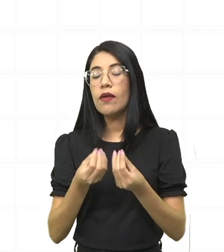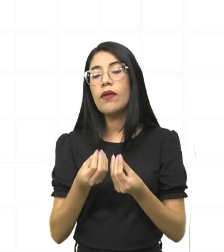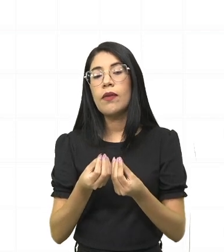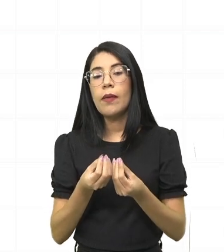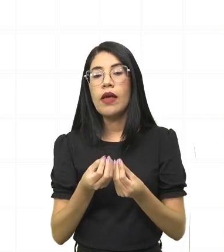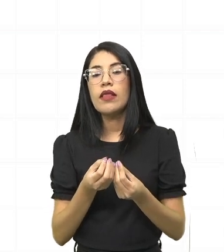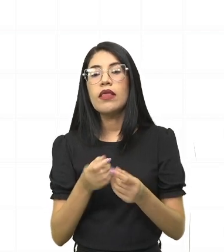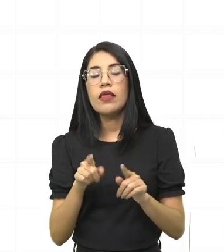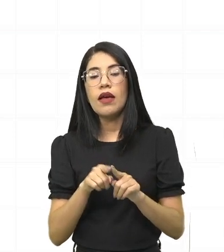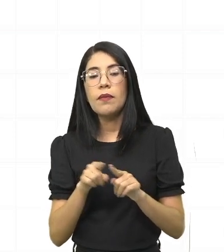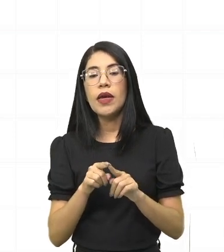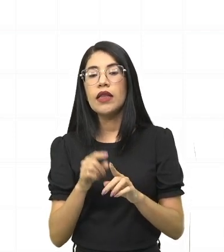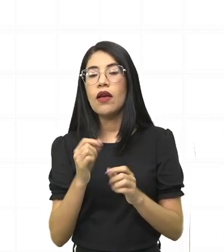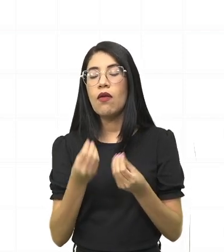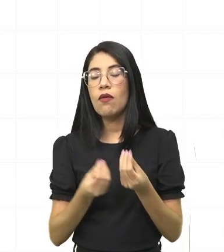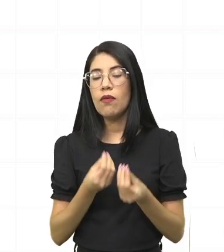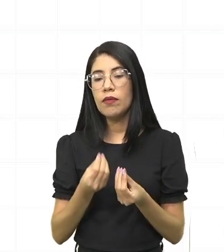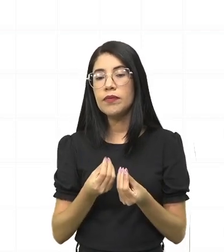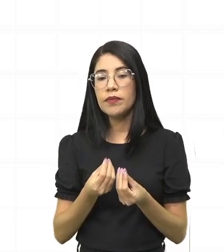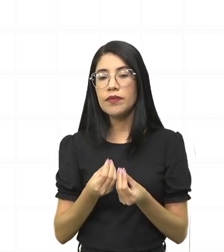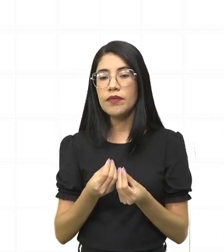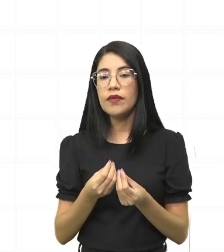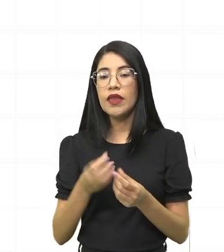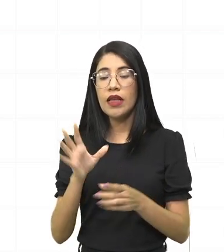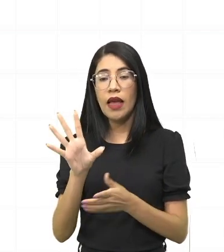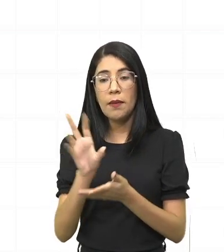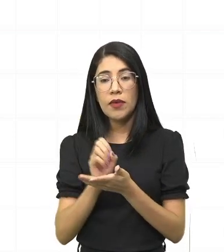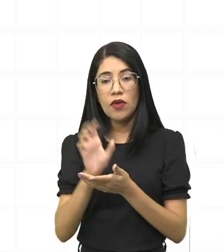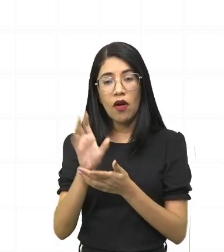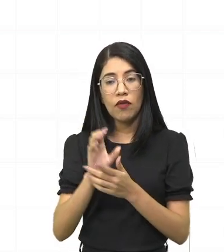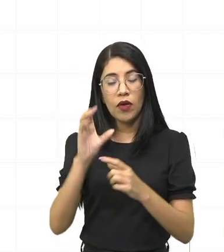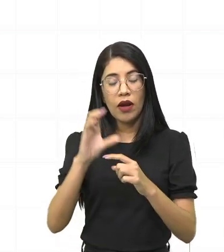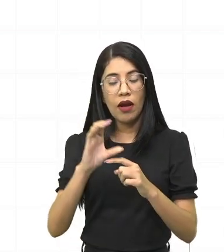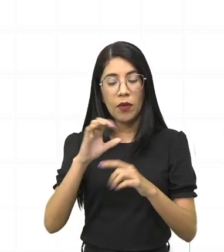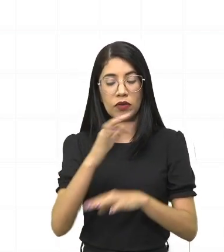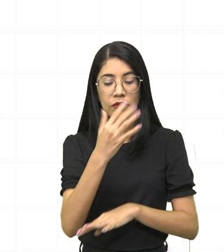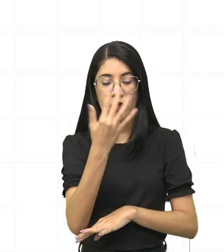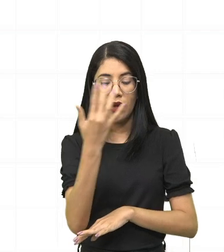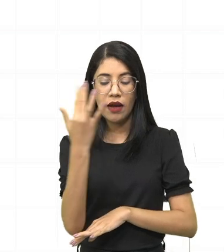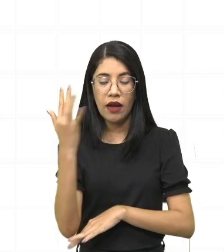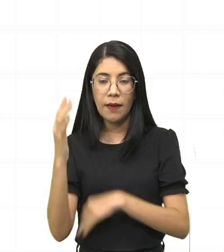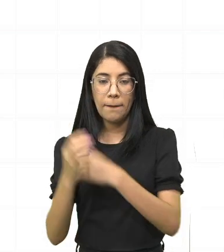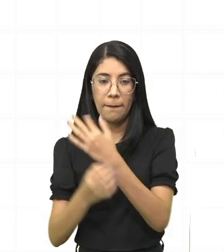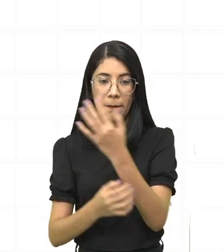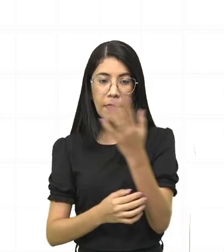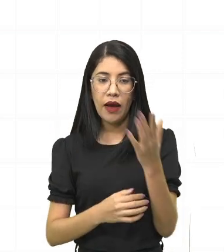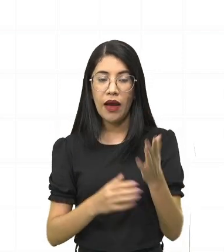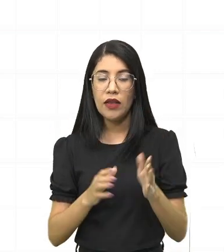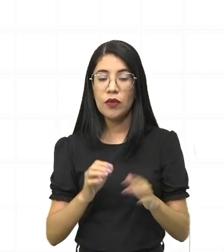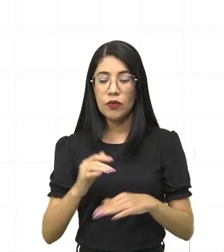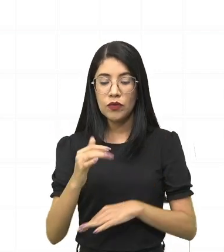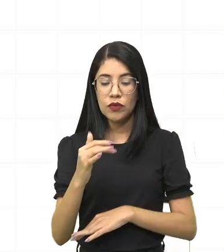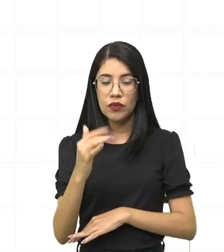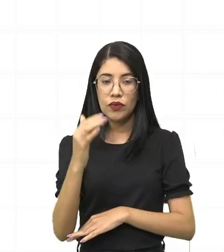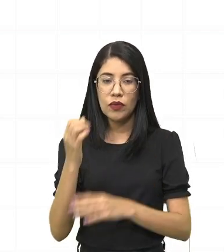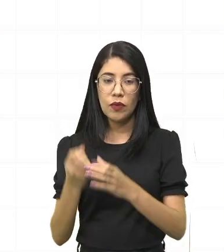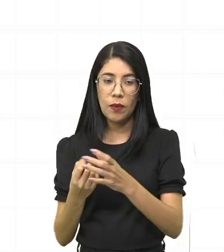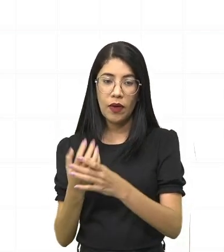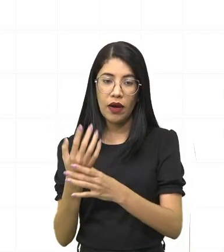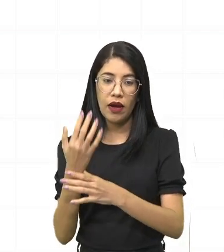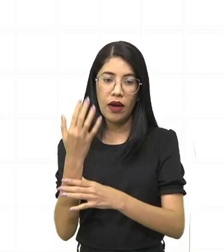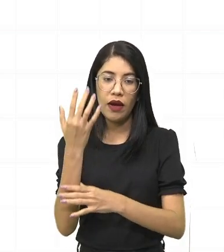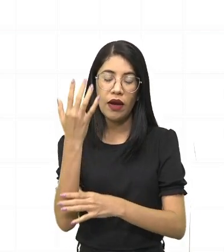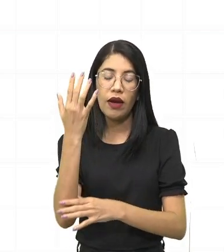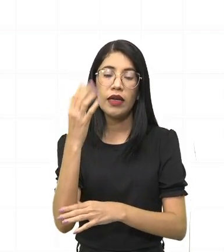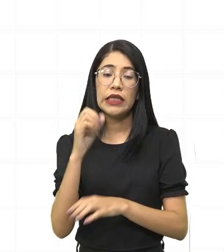é parcialmente compensado pelo carbono absorvido pelas plantas durante o seu crescimento. Então,